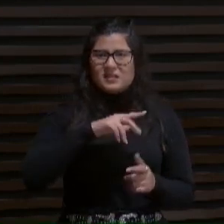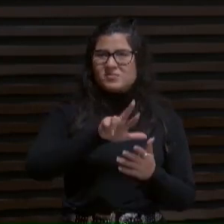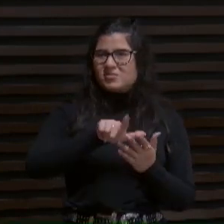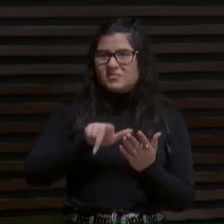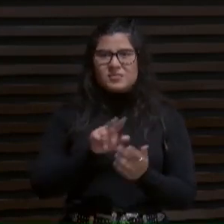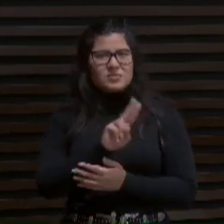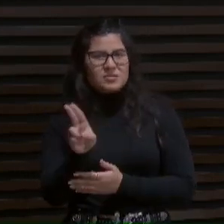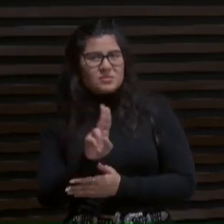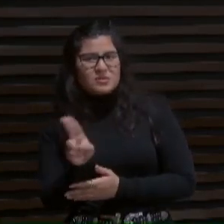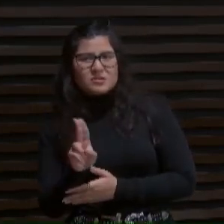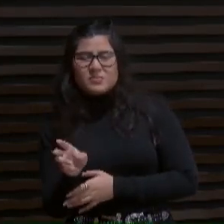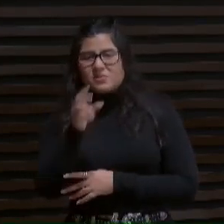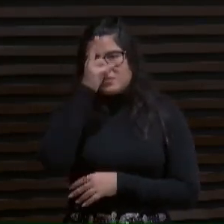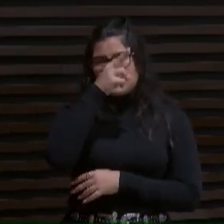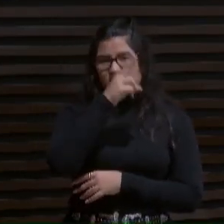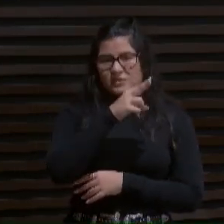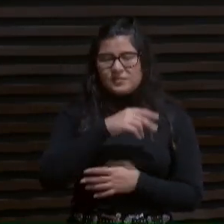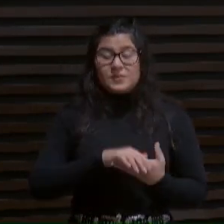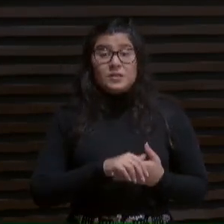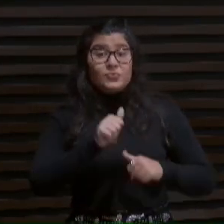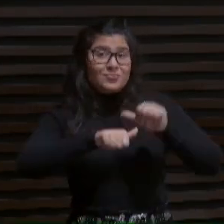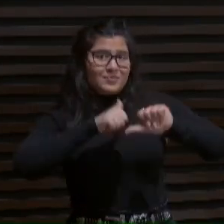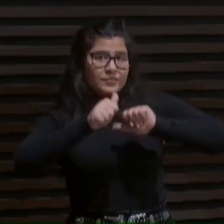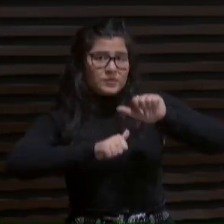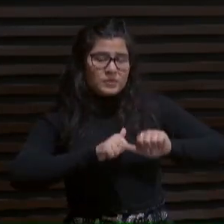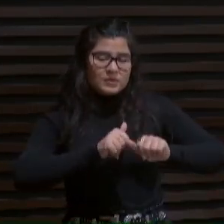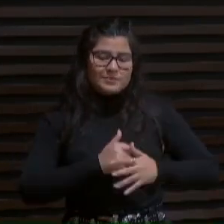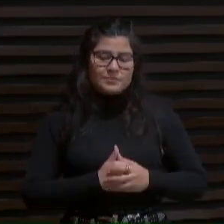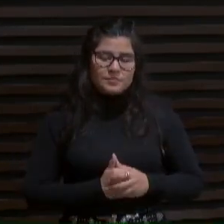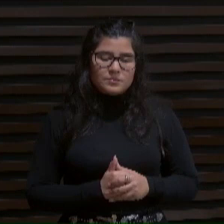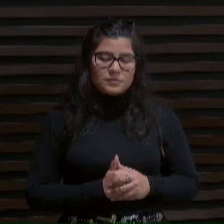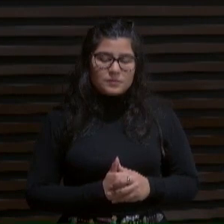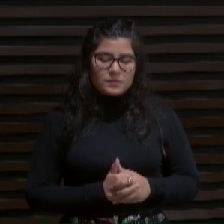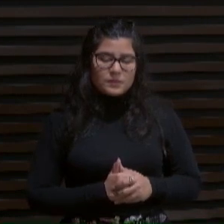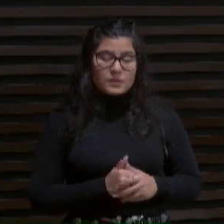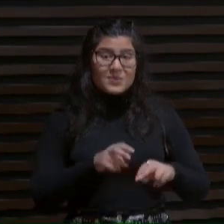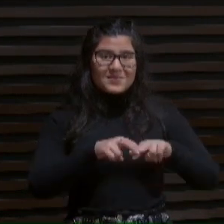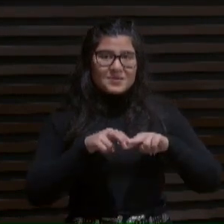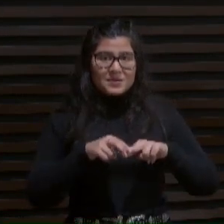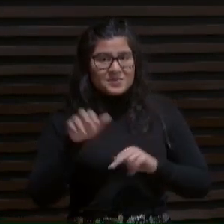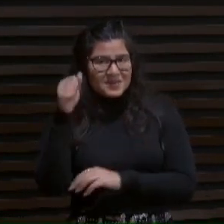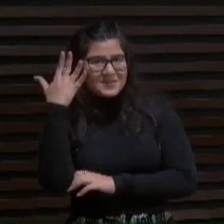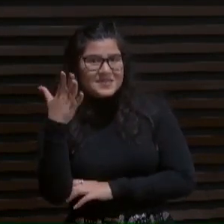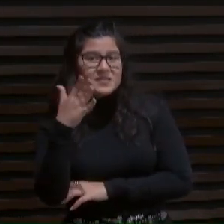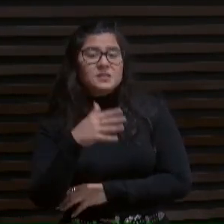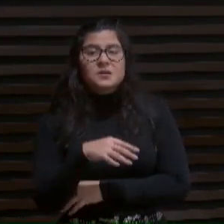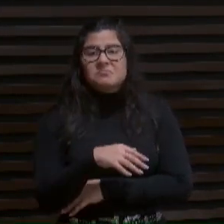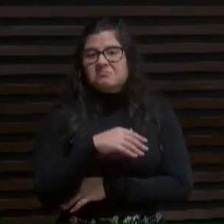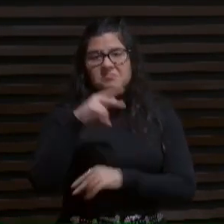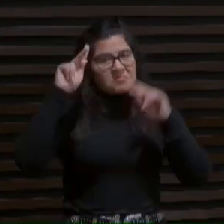nomes. Ao longo da história, o nome dessa cidade que foi mudando. E devido ao evento que acontecia ali, era muito comum